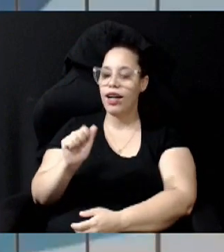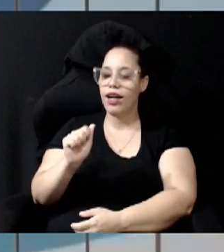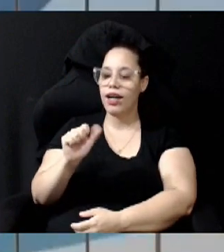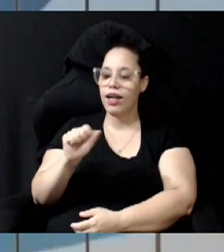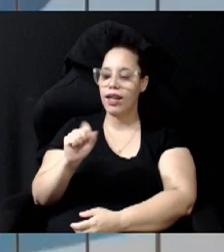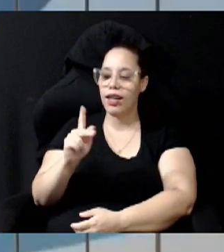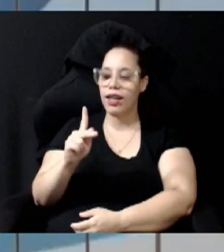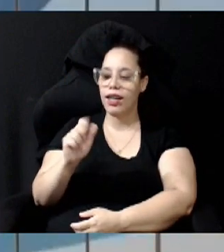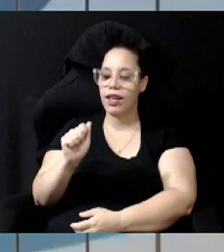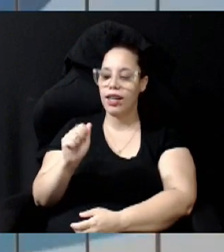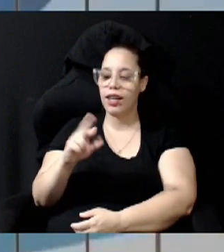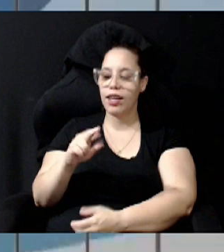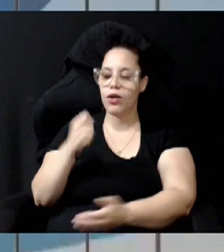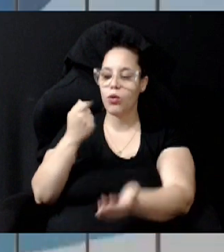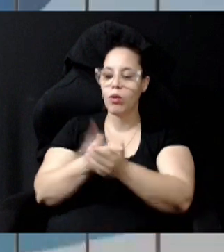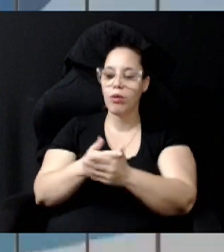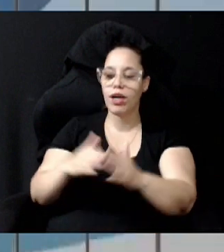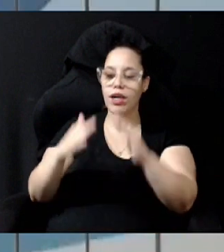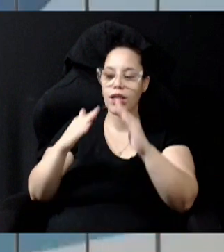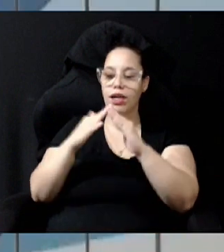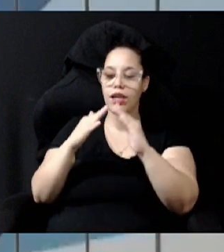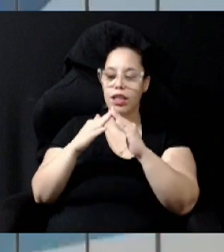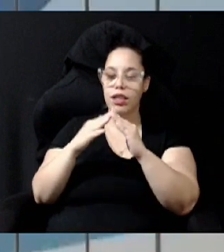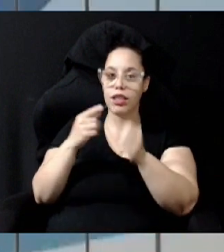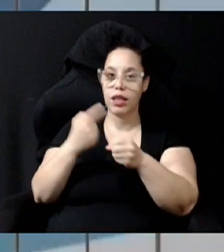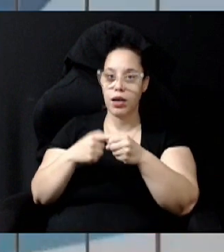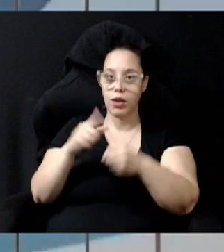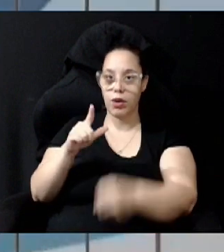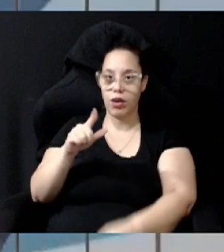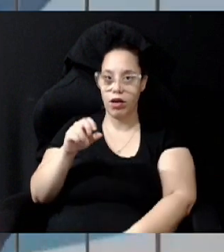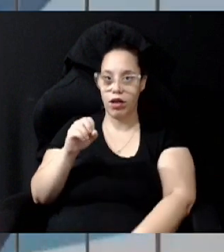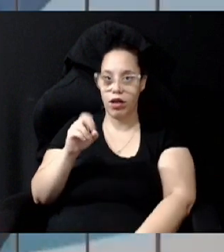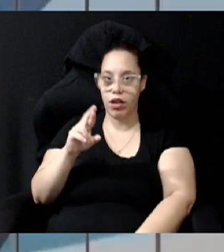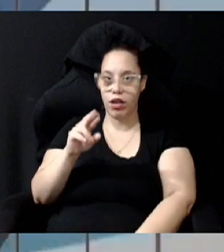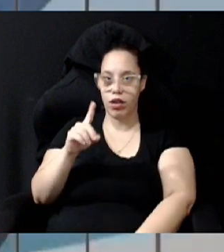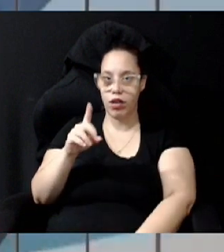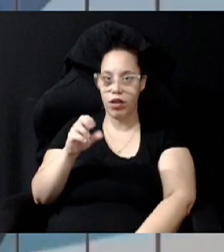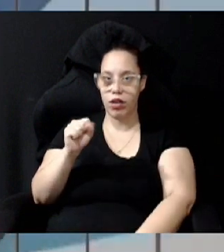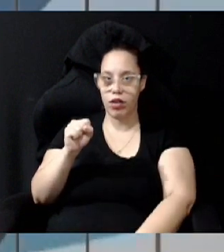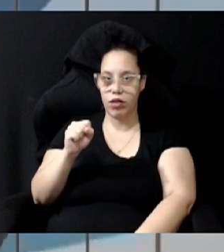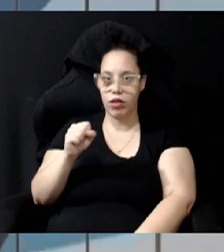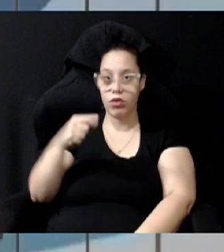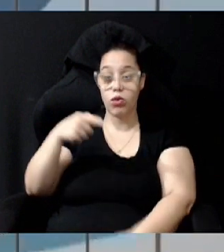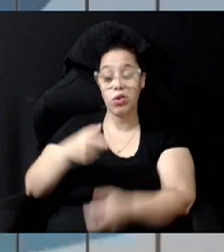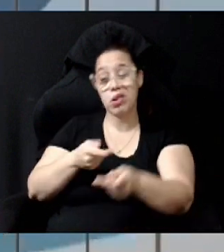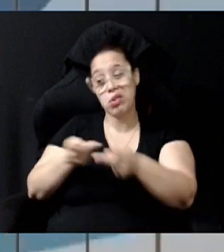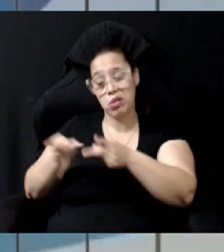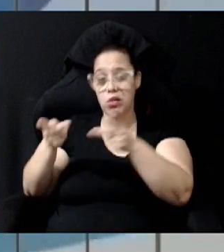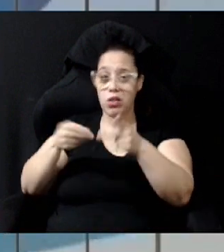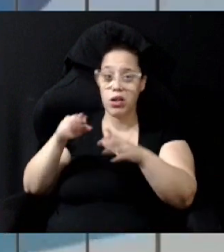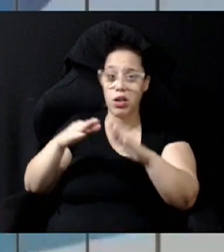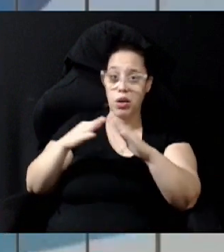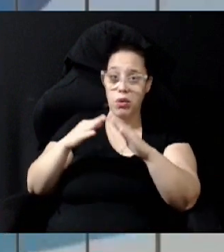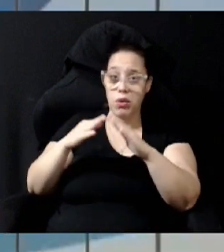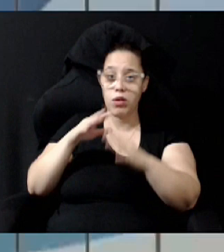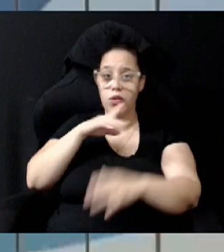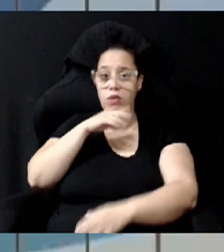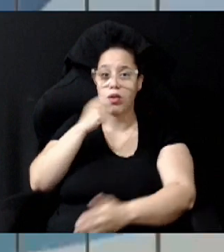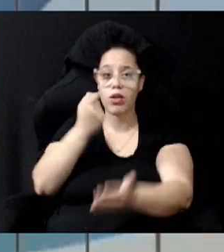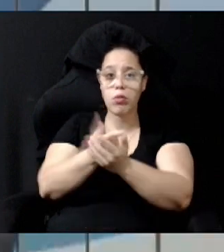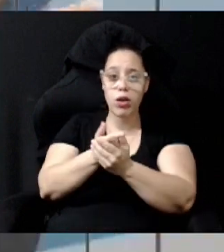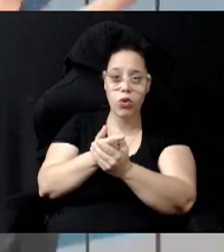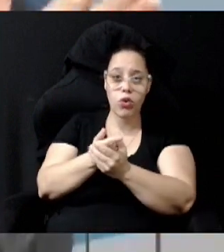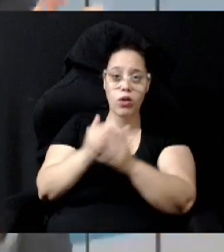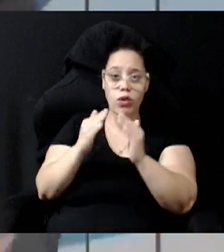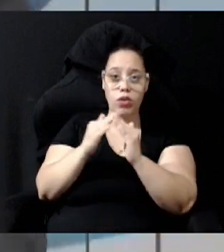na cidade para Lourdes, né, minha mãe? Porque ela quer vir aqui de vez em quando, essa casa é muito ruim. Quando você pagou da sua casa? Né?